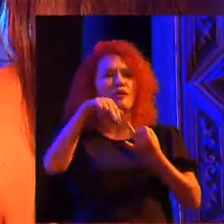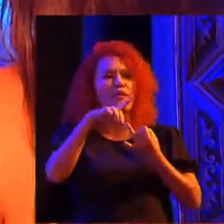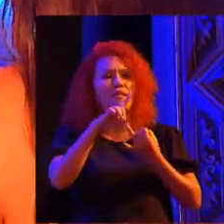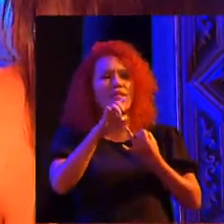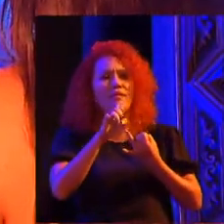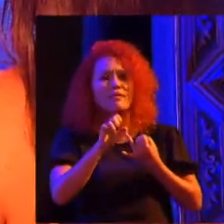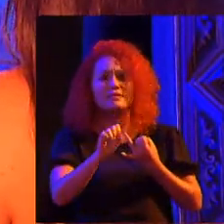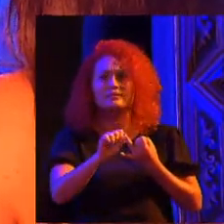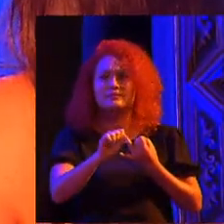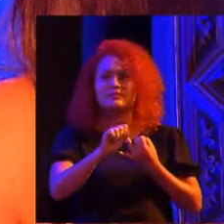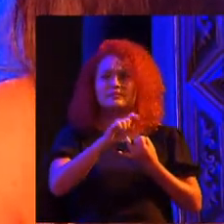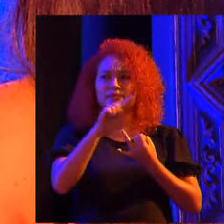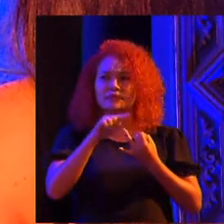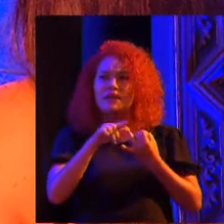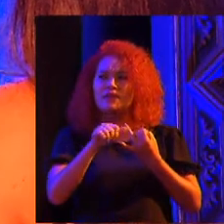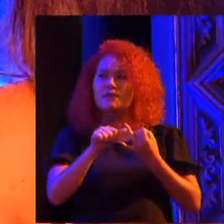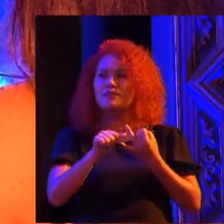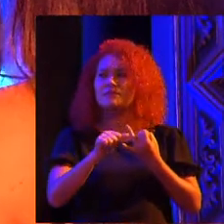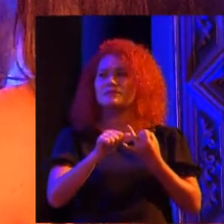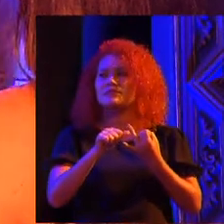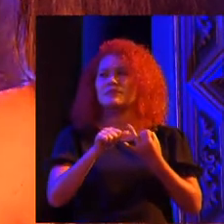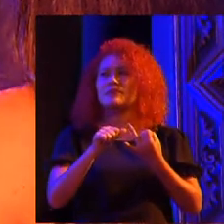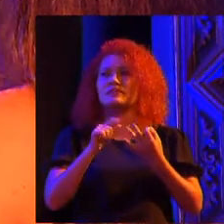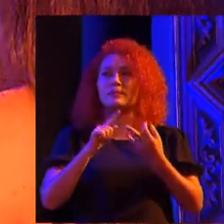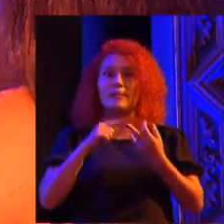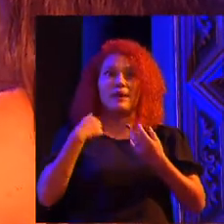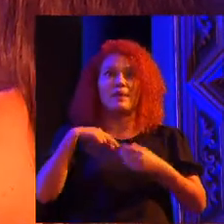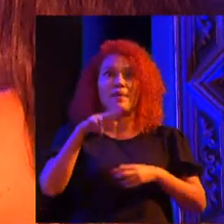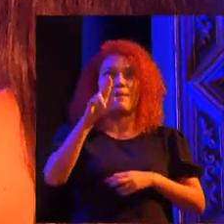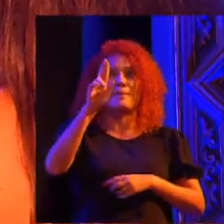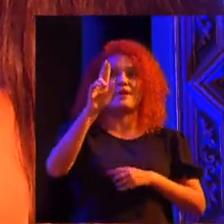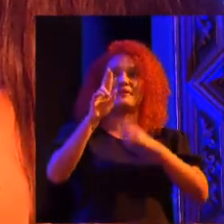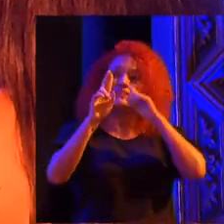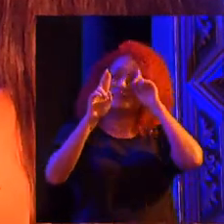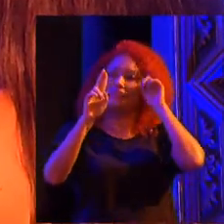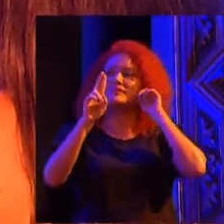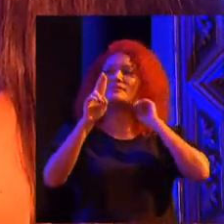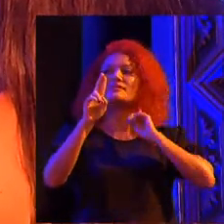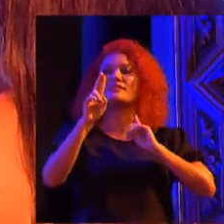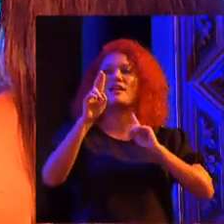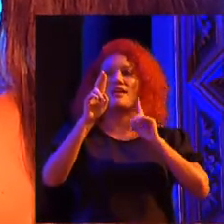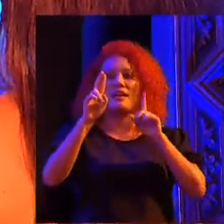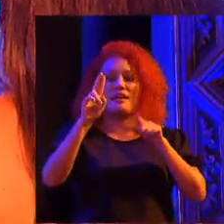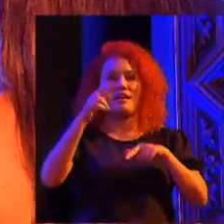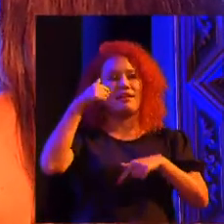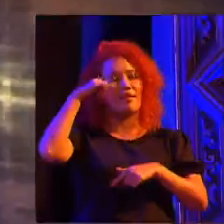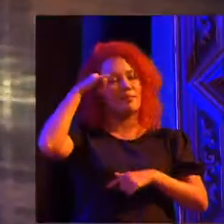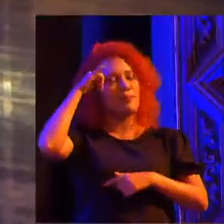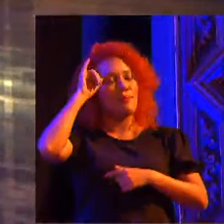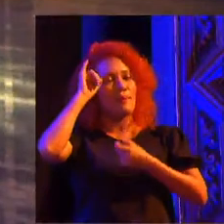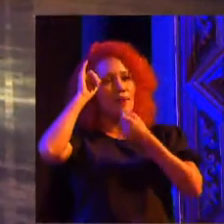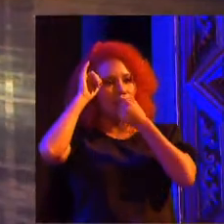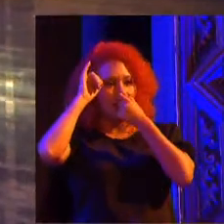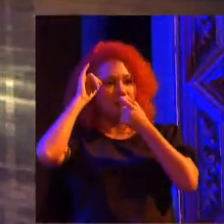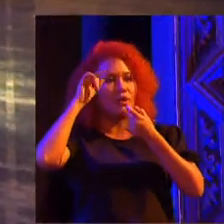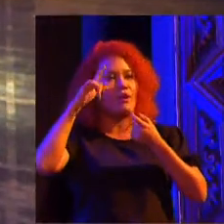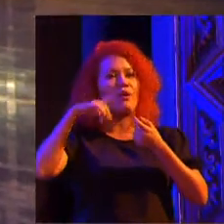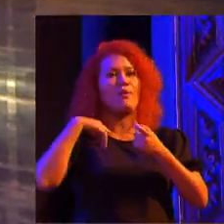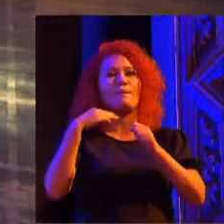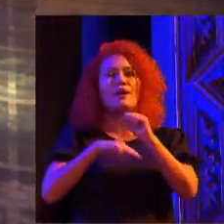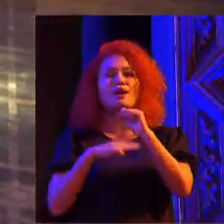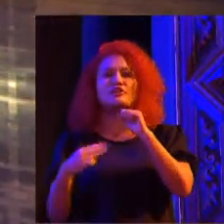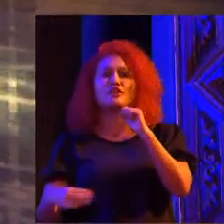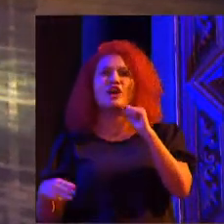uma felicidade muito grande. A gente está sendo representado aqui pela essa raça e o nosso Marajó e a nossa cidade de